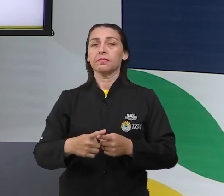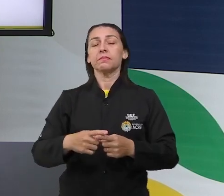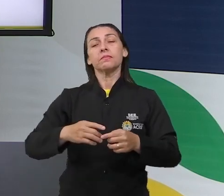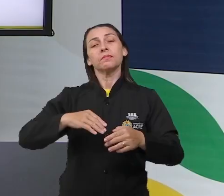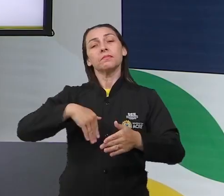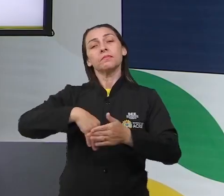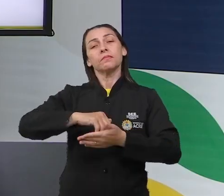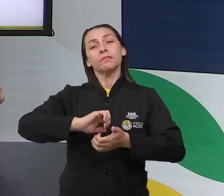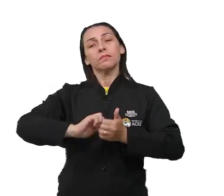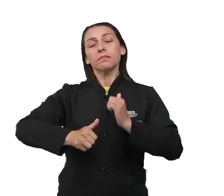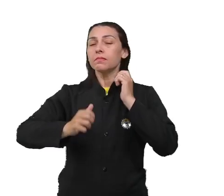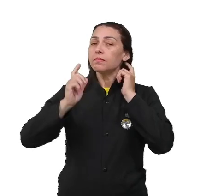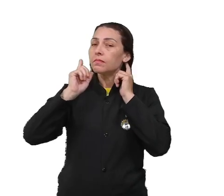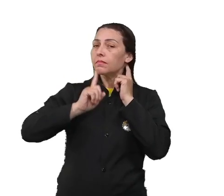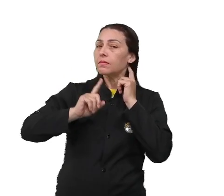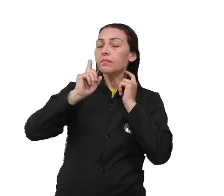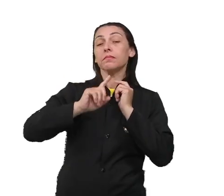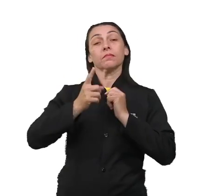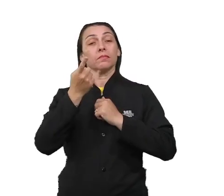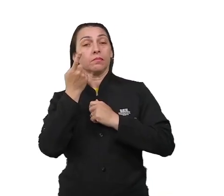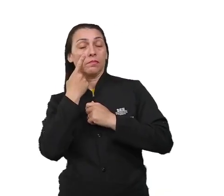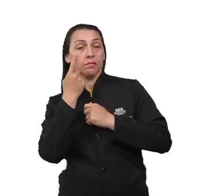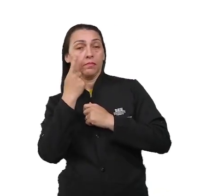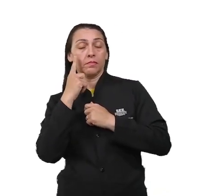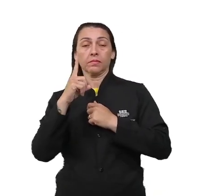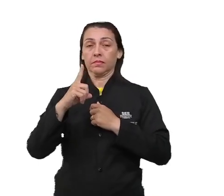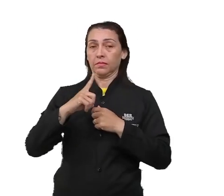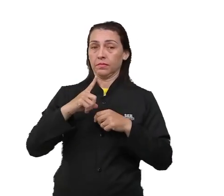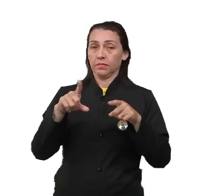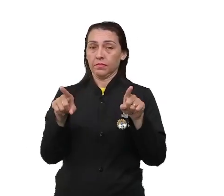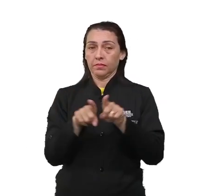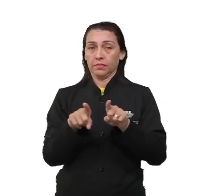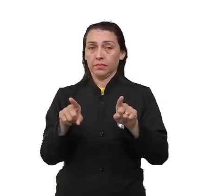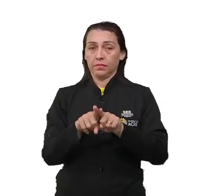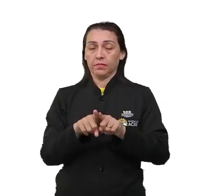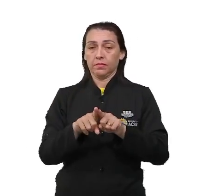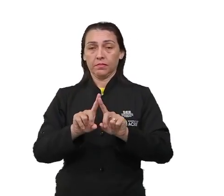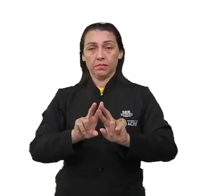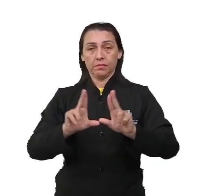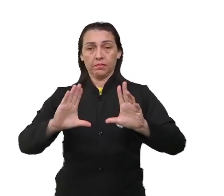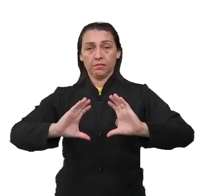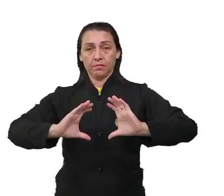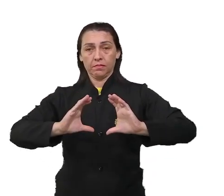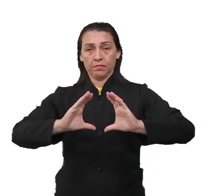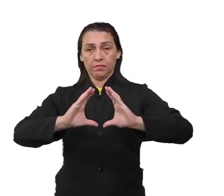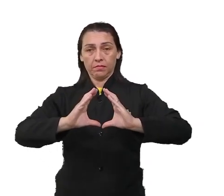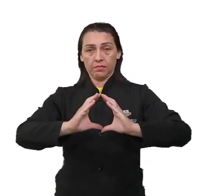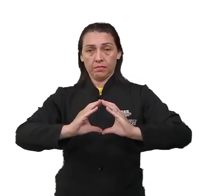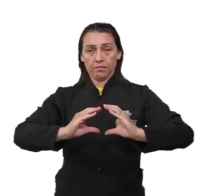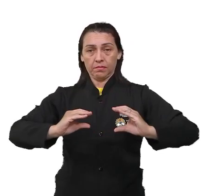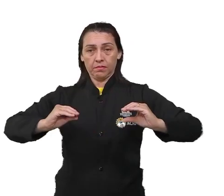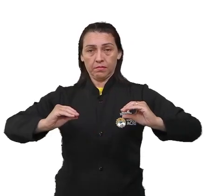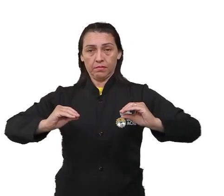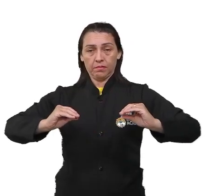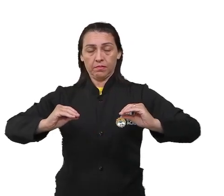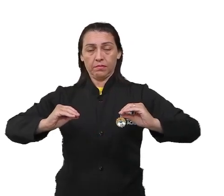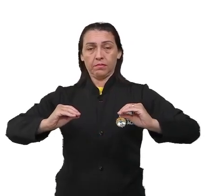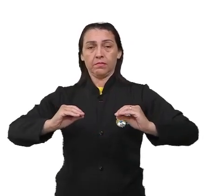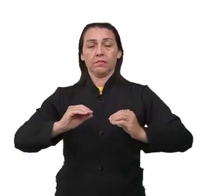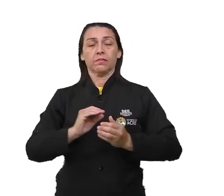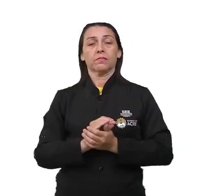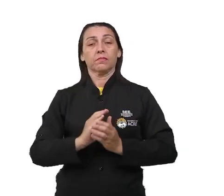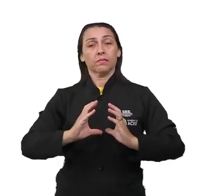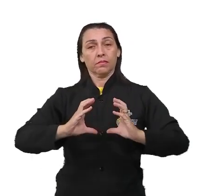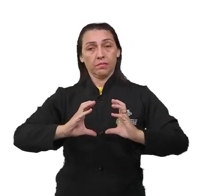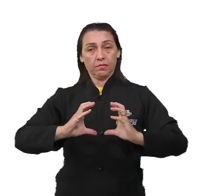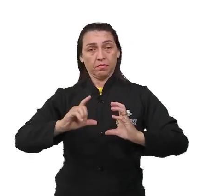americano. Observem aqui, pessoal, que nós temos também um formato diferente do que nós já conhecemos. Geralmente a bola